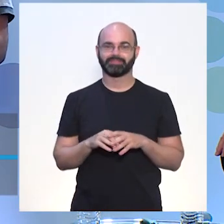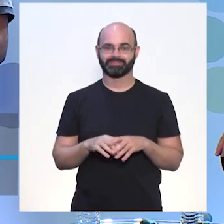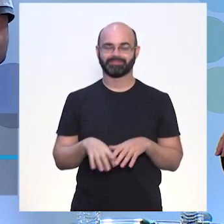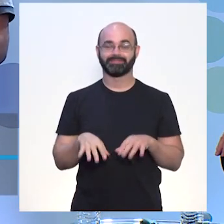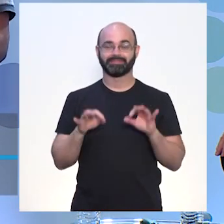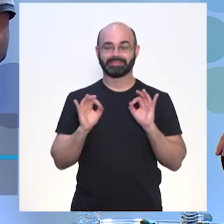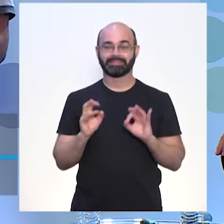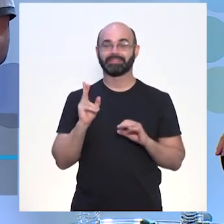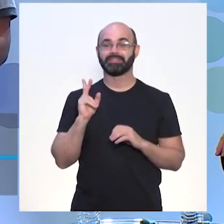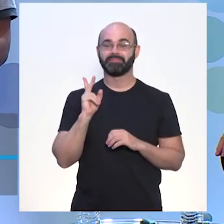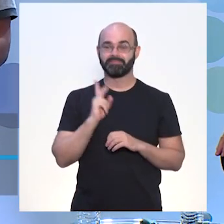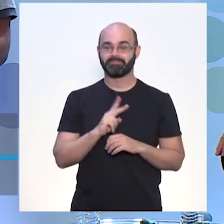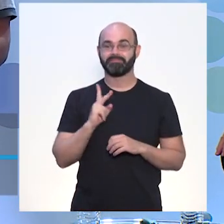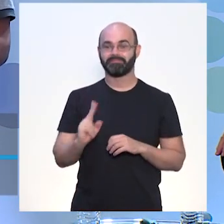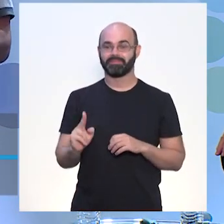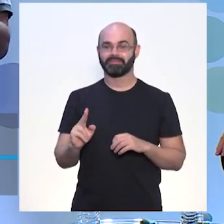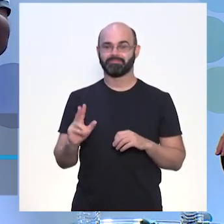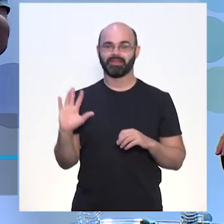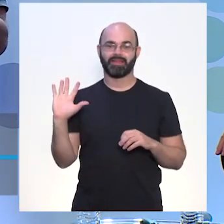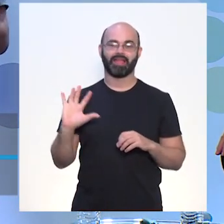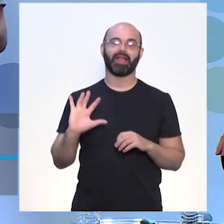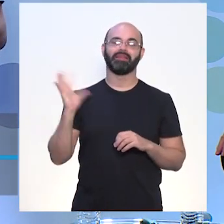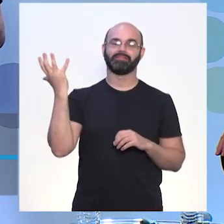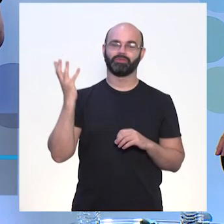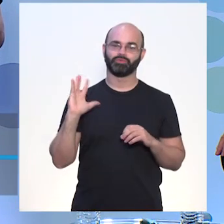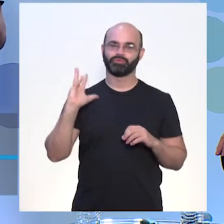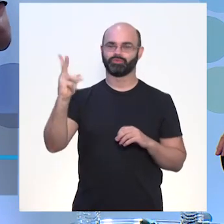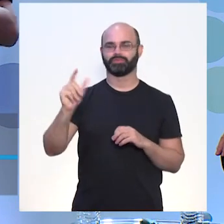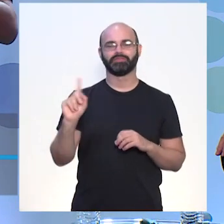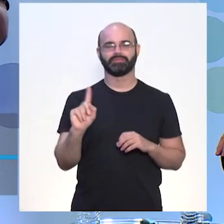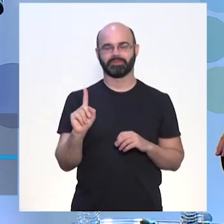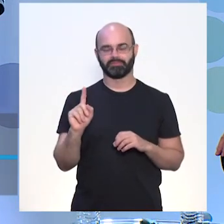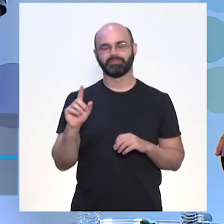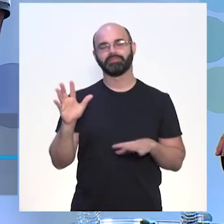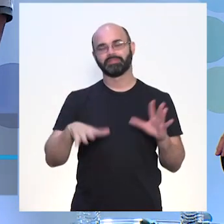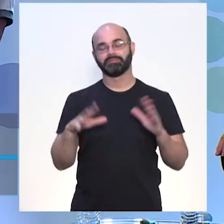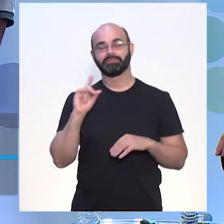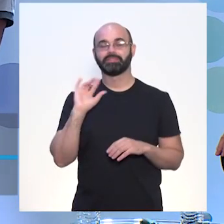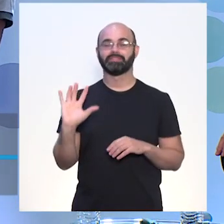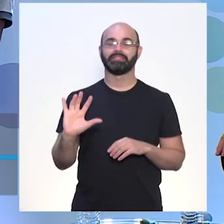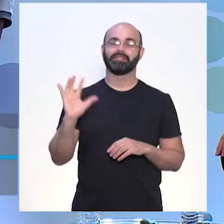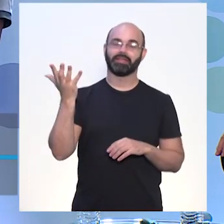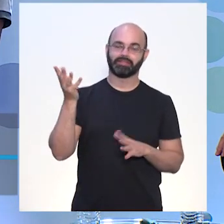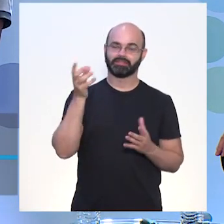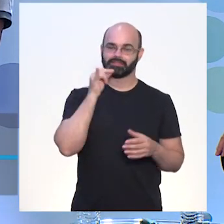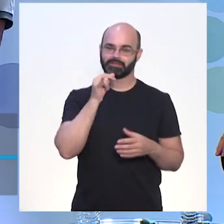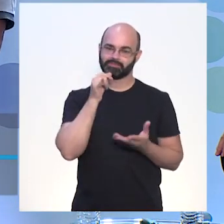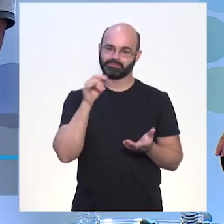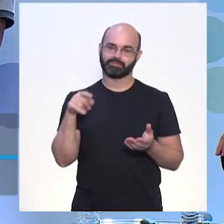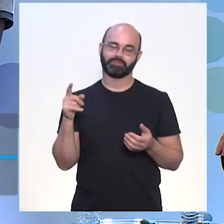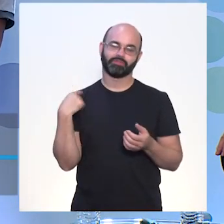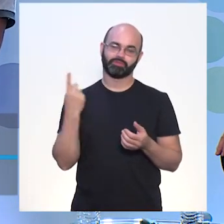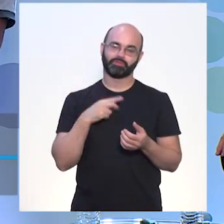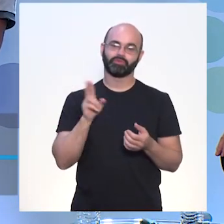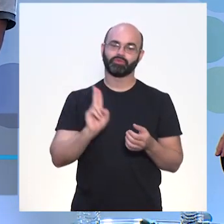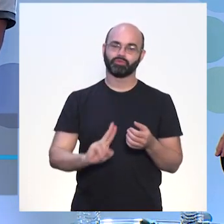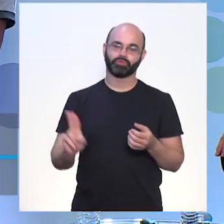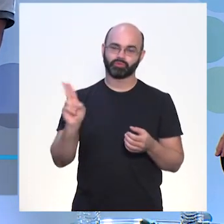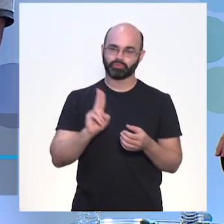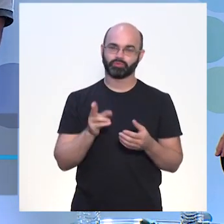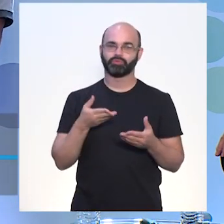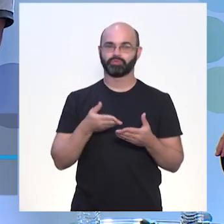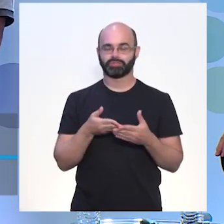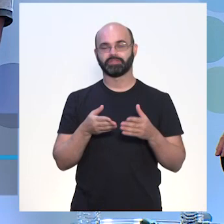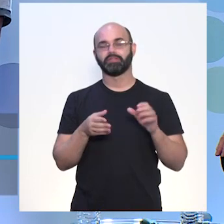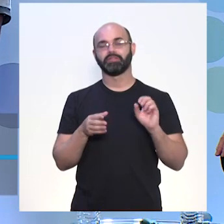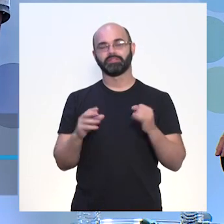mesma, né? Em todas as reações. Vai depender do tipo de reação e de qual reagente estamos falando e se ele foi